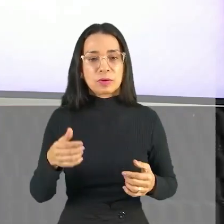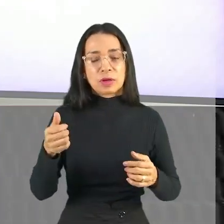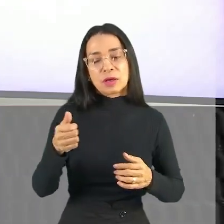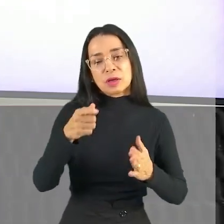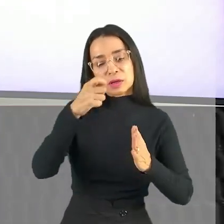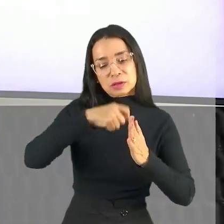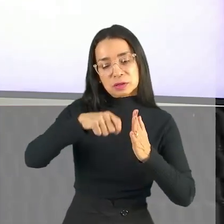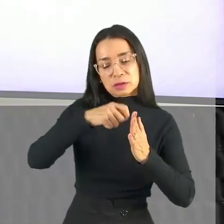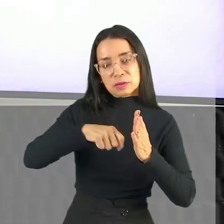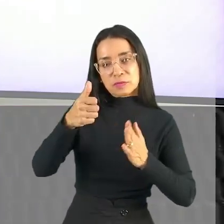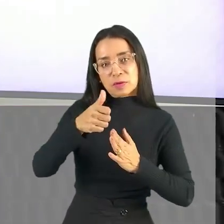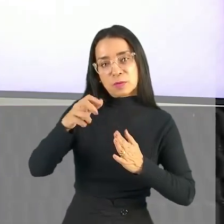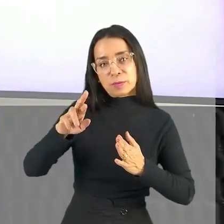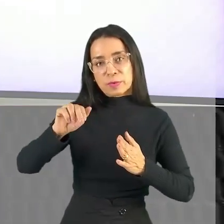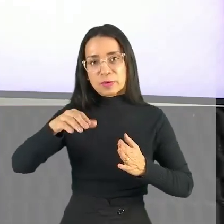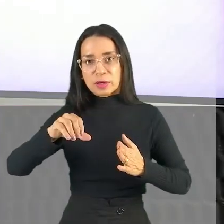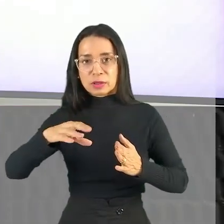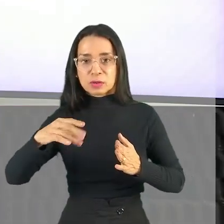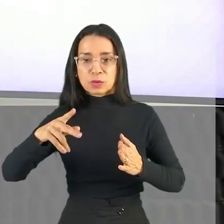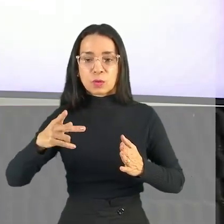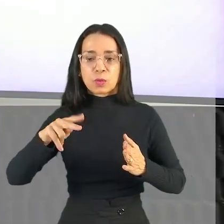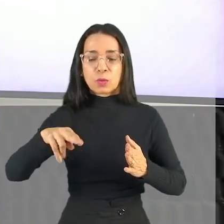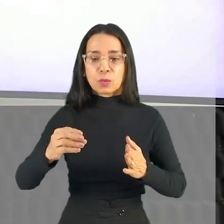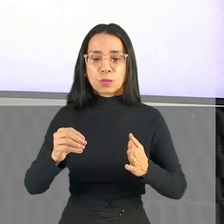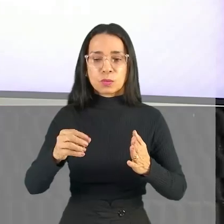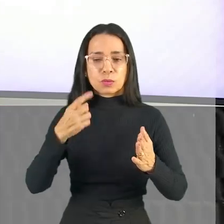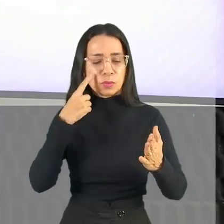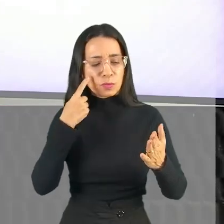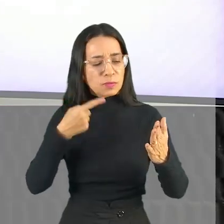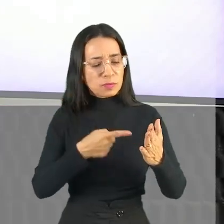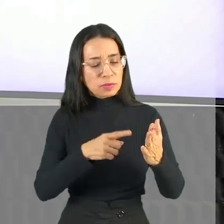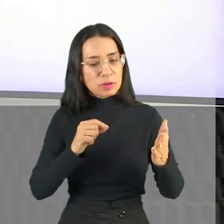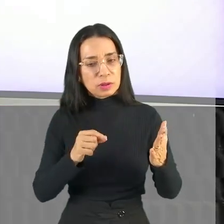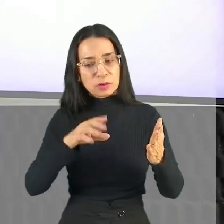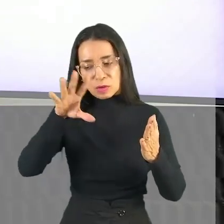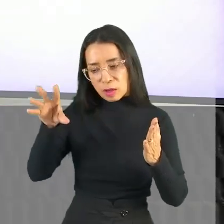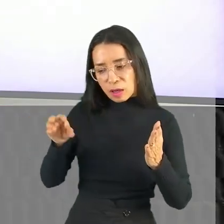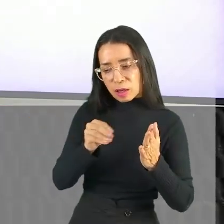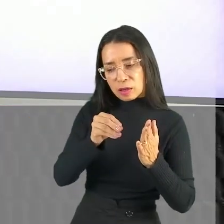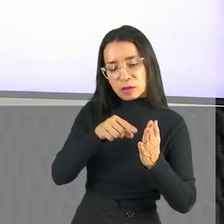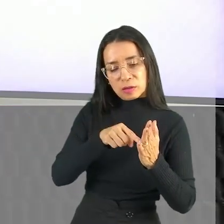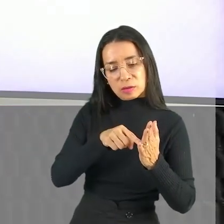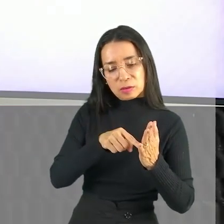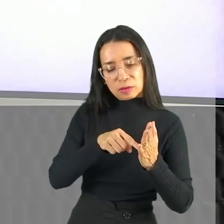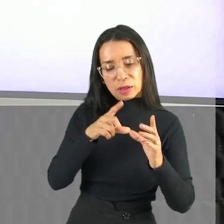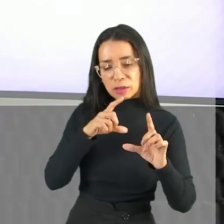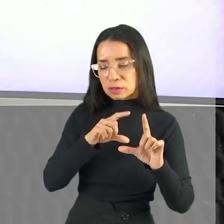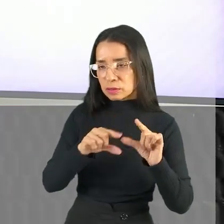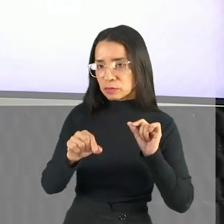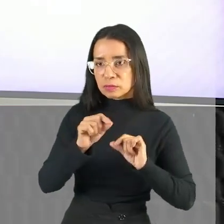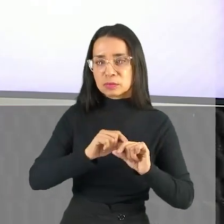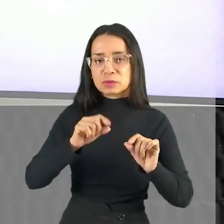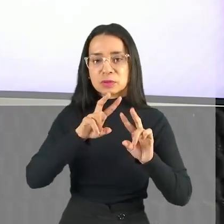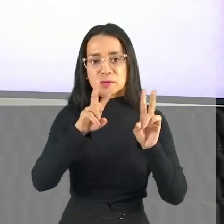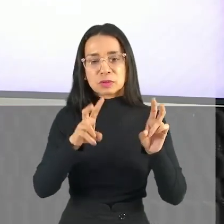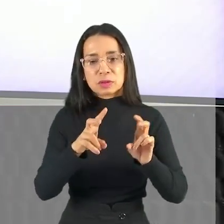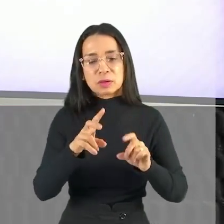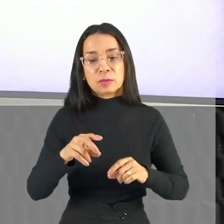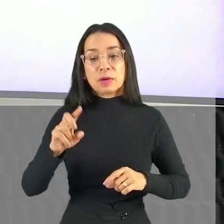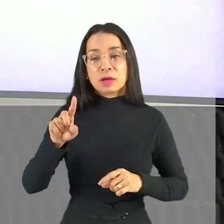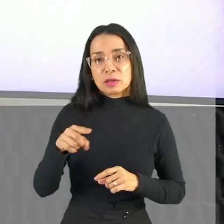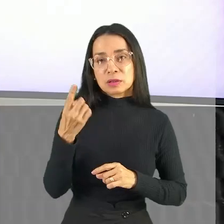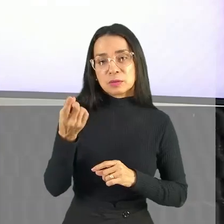rascunho olhando todo o tempo para o esqueleto. Esse esqueleto vai ajudar você a não fugir à temática. Depois que você fizer o